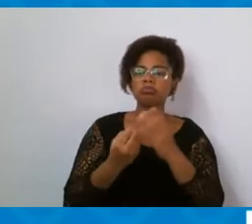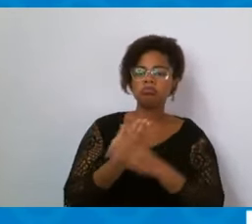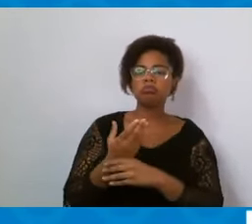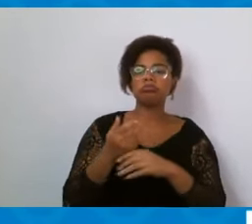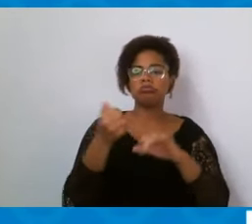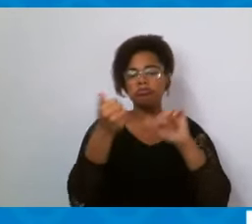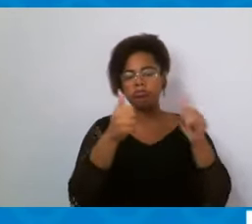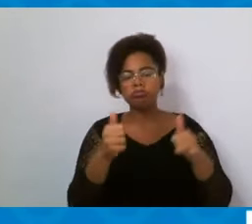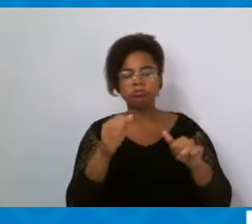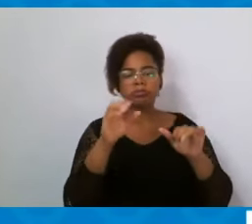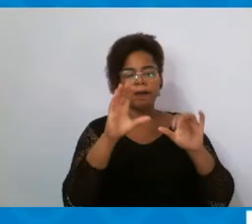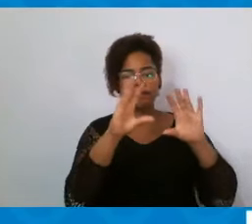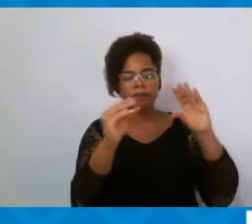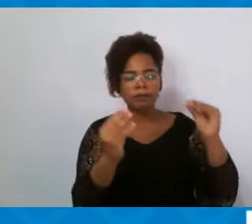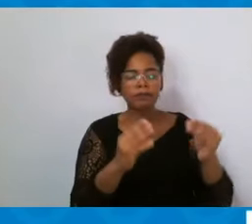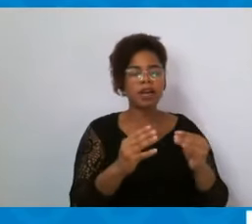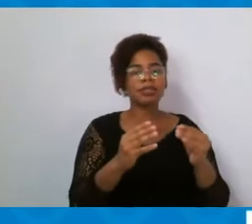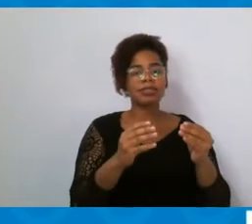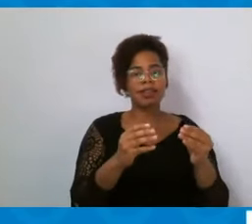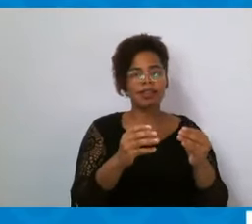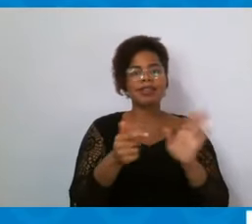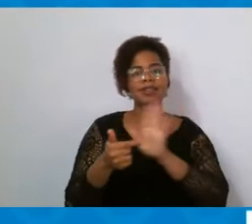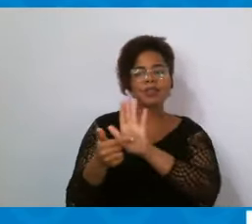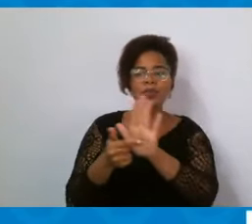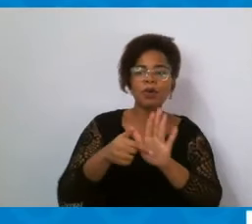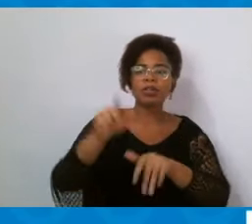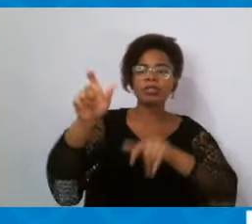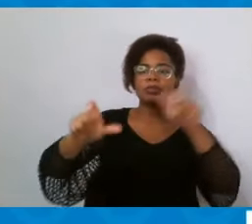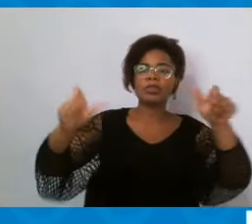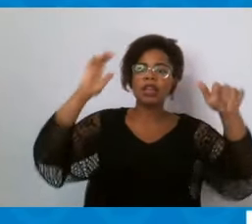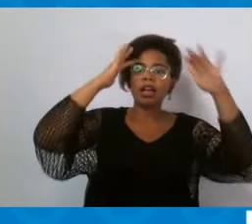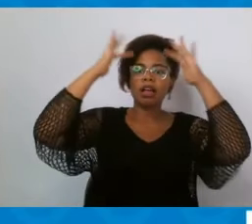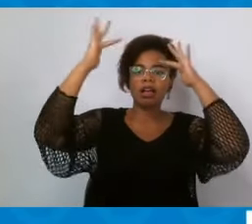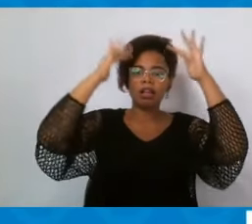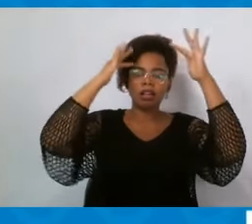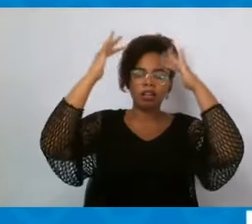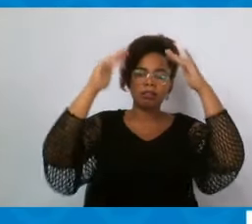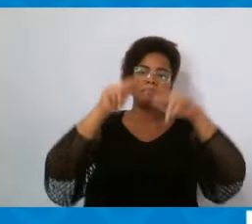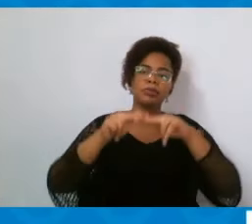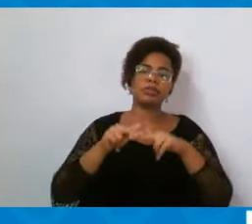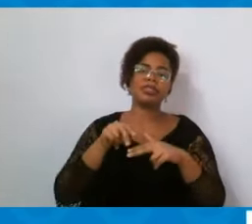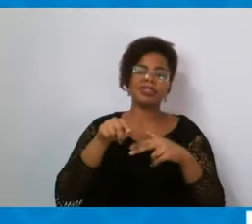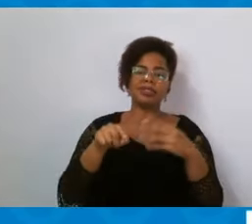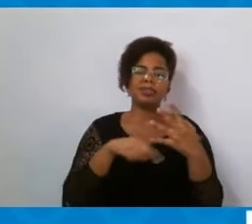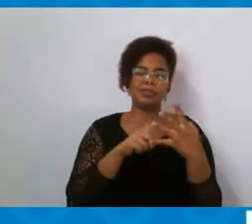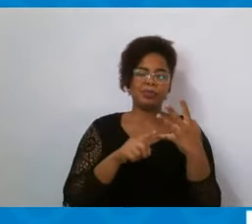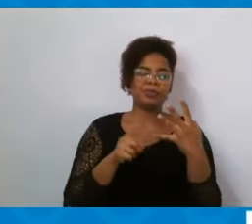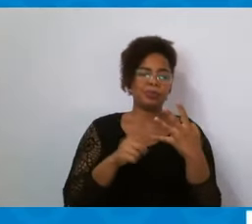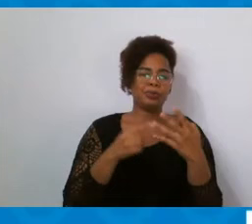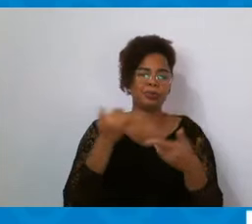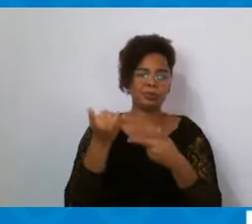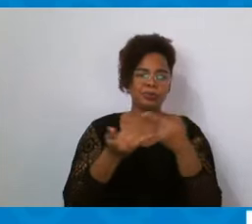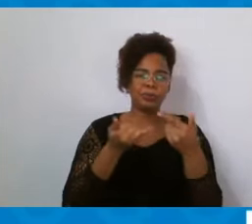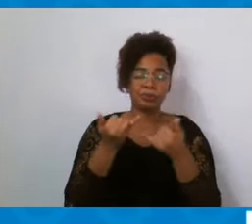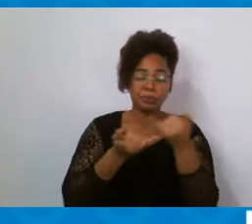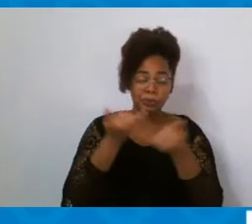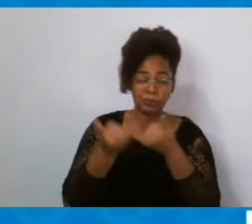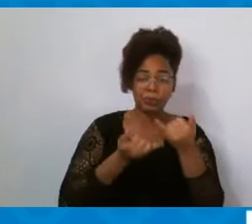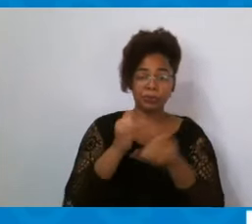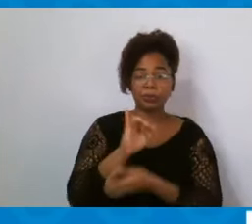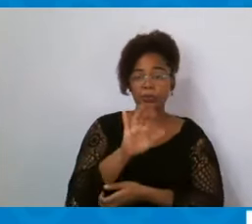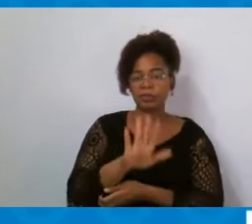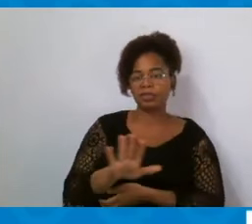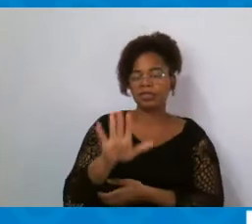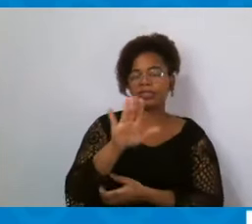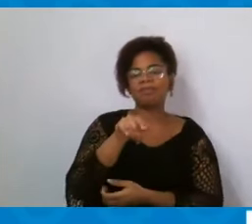criativas, né? Então, esse jogo estético é essencial para... Eu aposto que o foguete e o robô têm